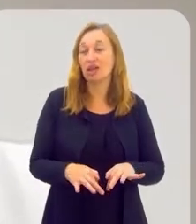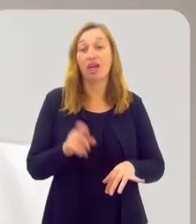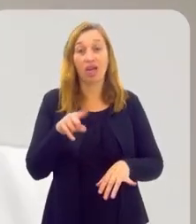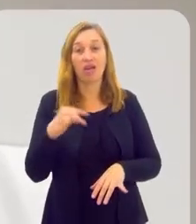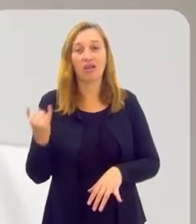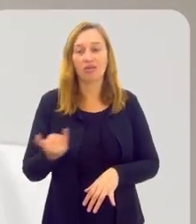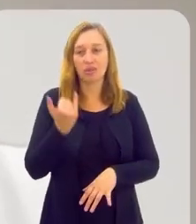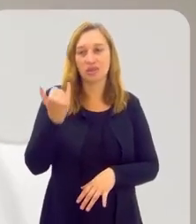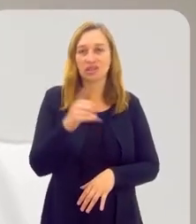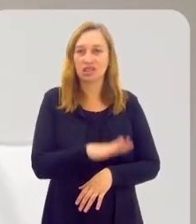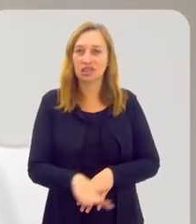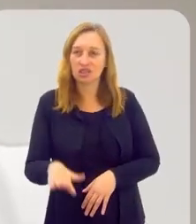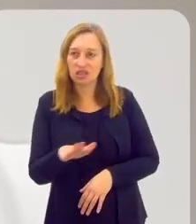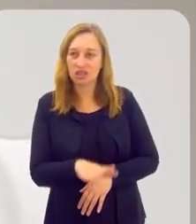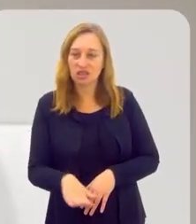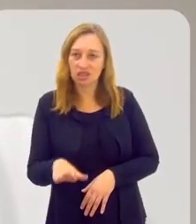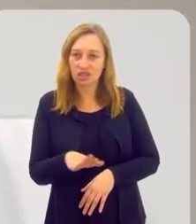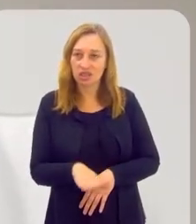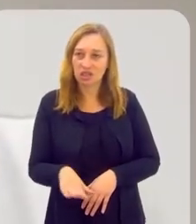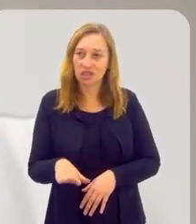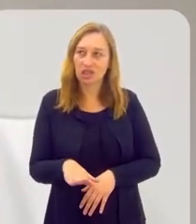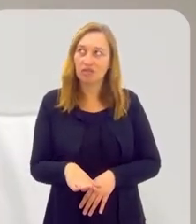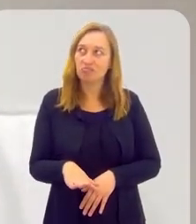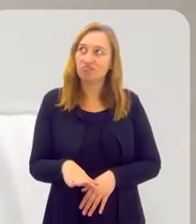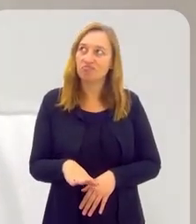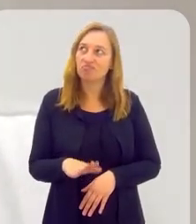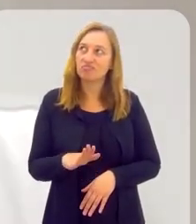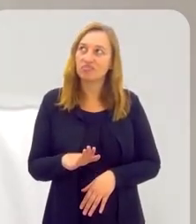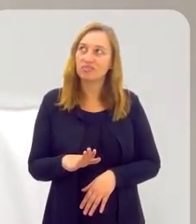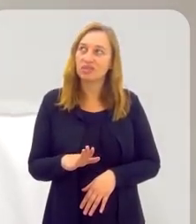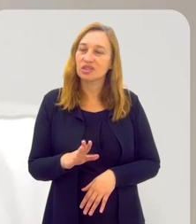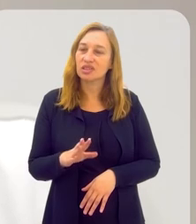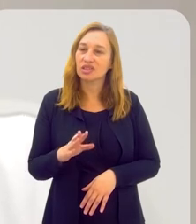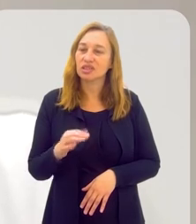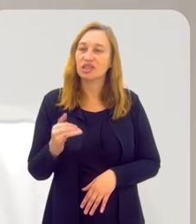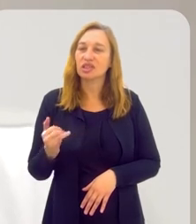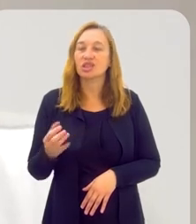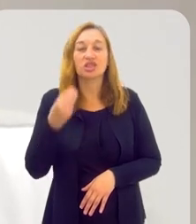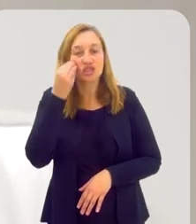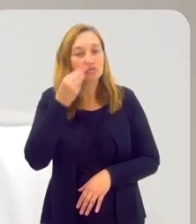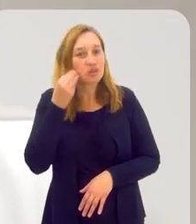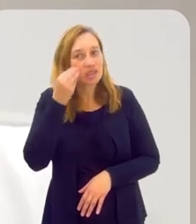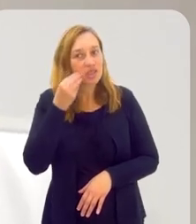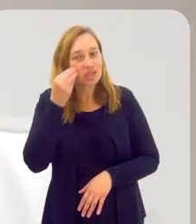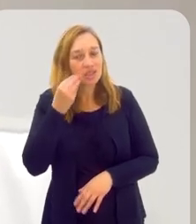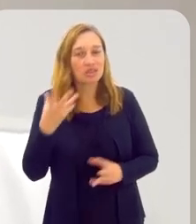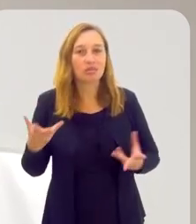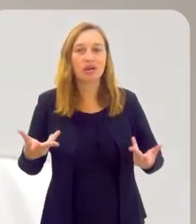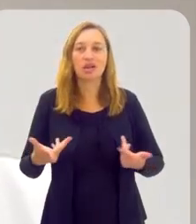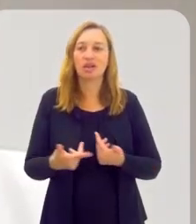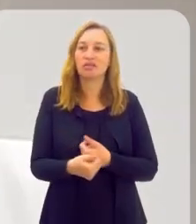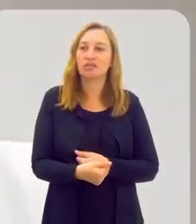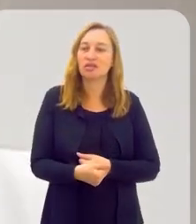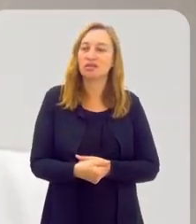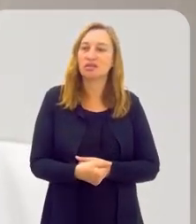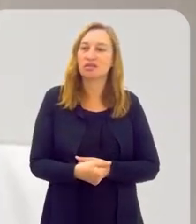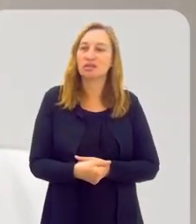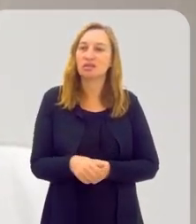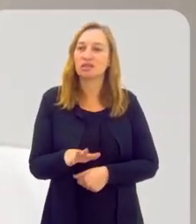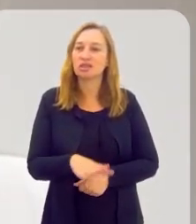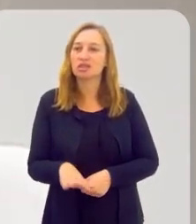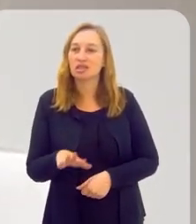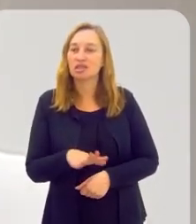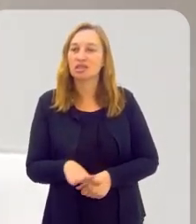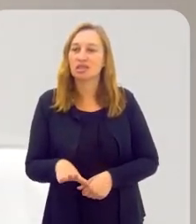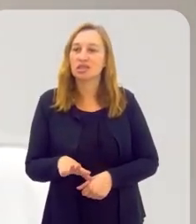Era importante que as crianças, era muito rica a experiência para as crianças de passarem